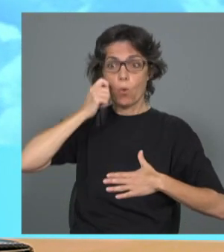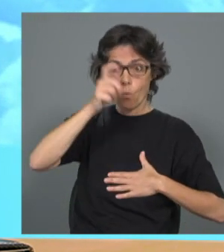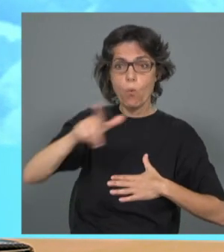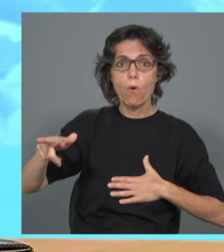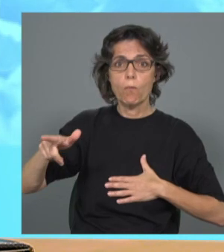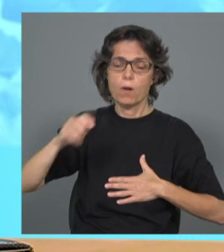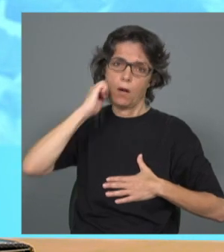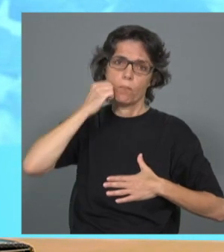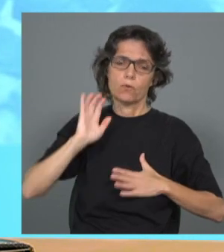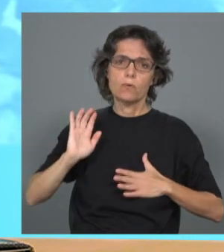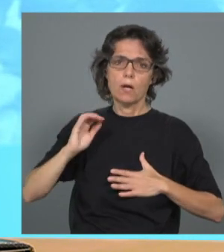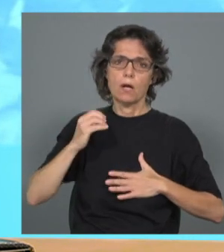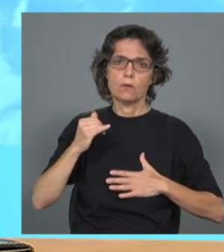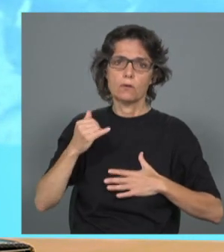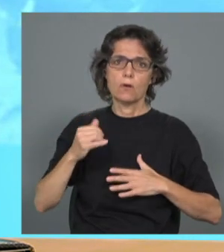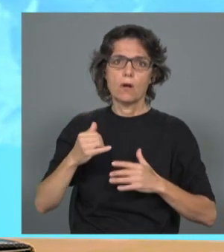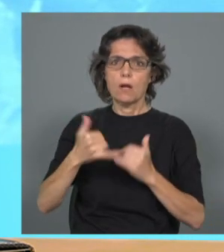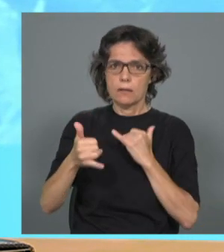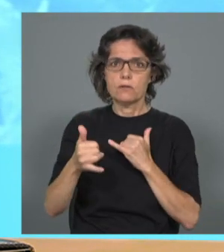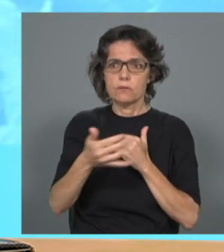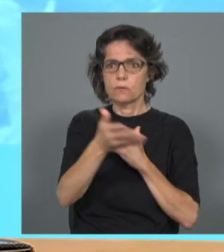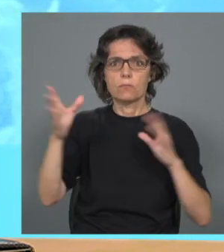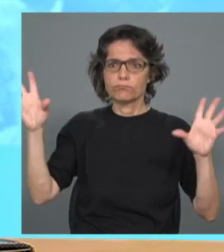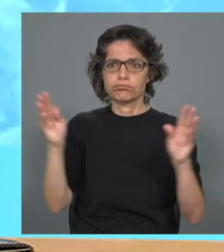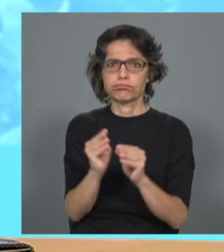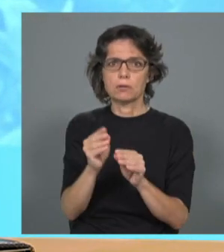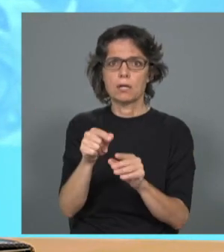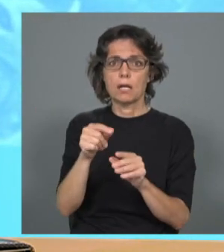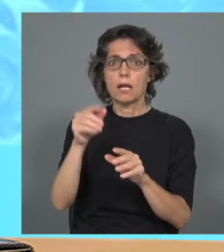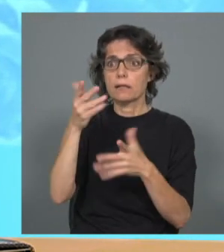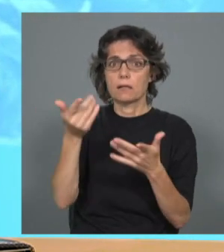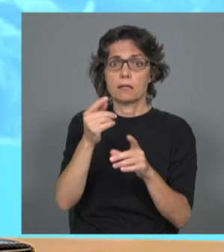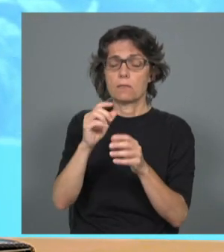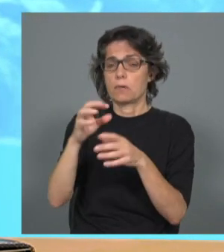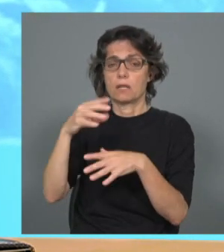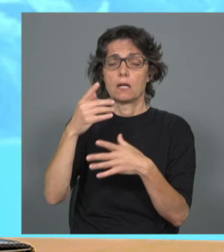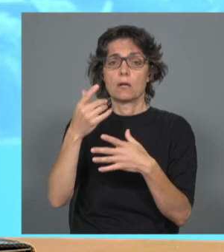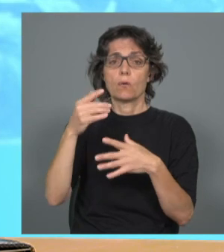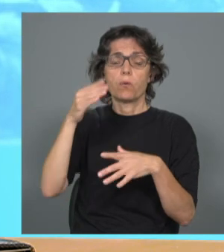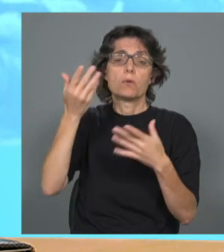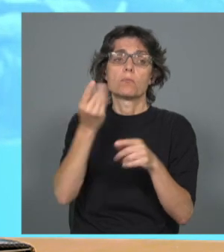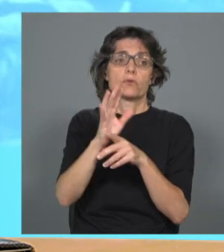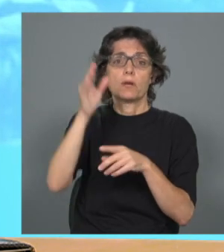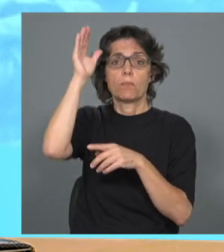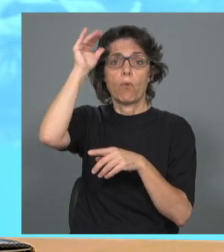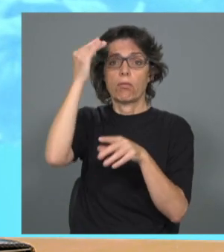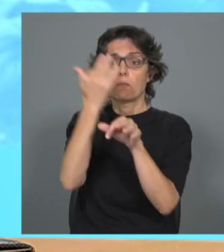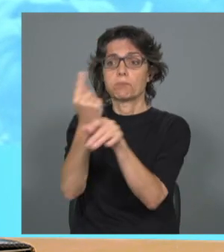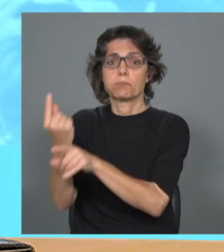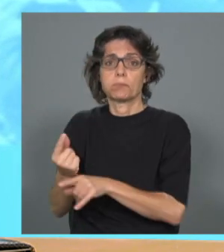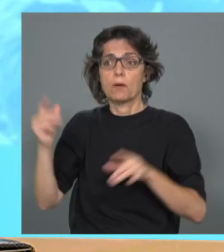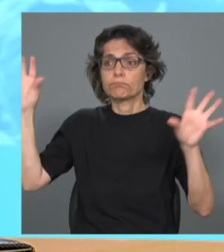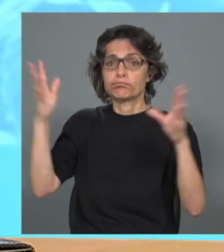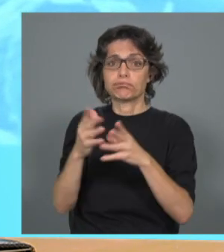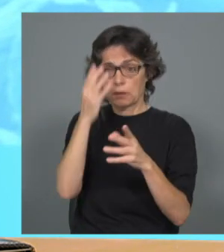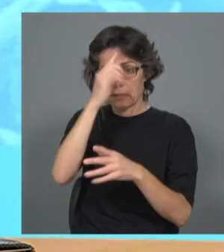ameaçada. Como infelizmente muitas espécies, nestes últimos 50 anos, deixaram de existir. No dia de hoje, deixam